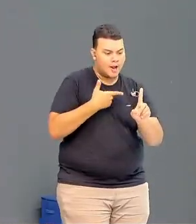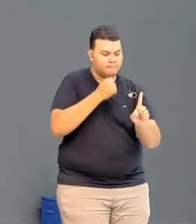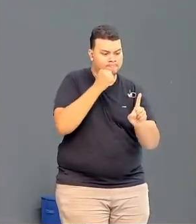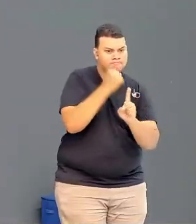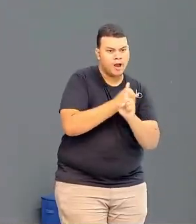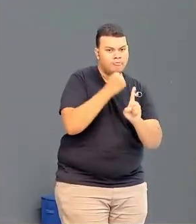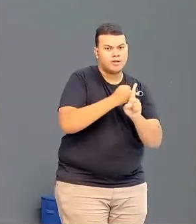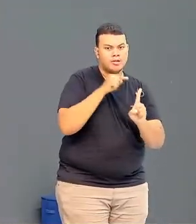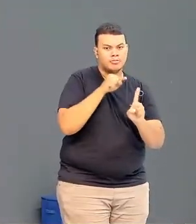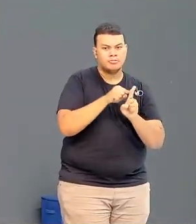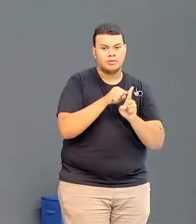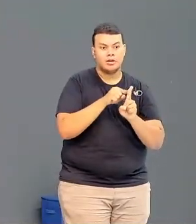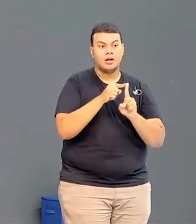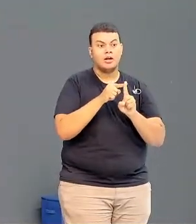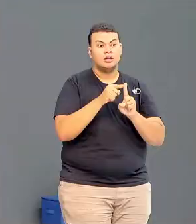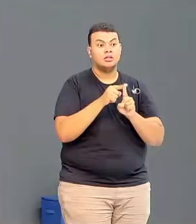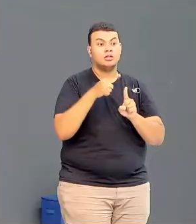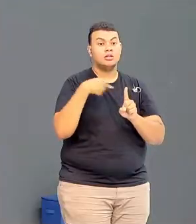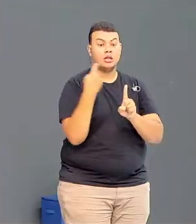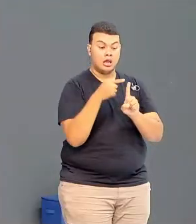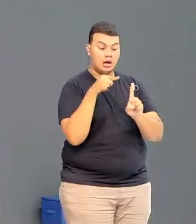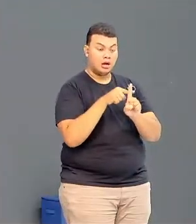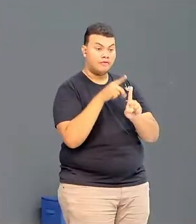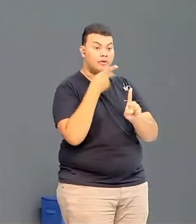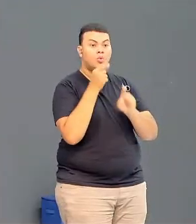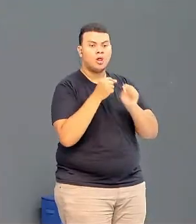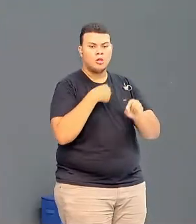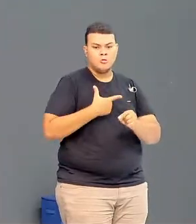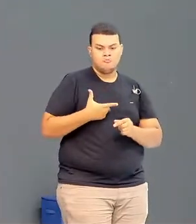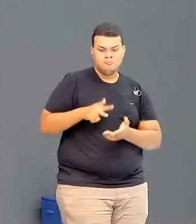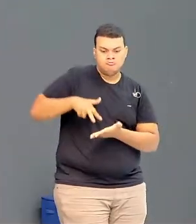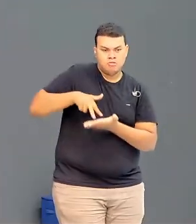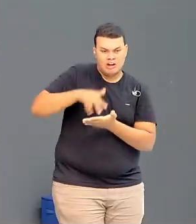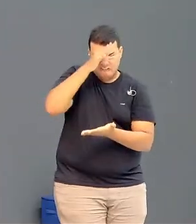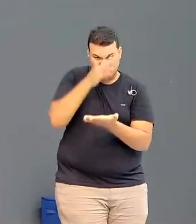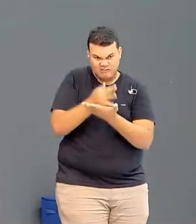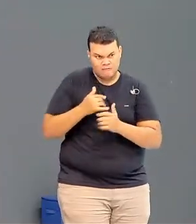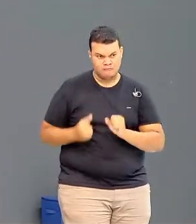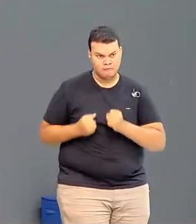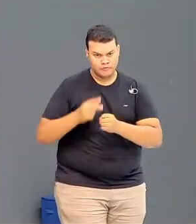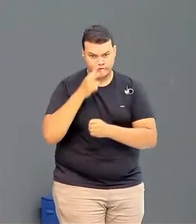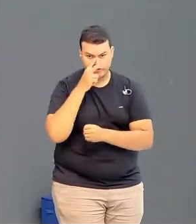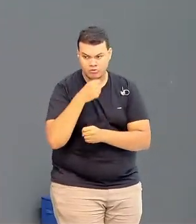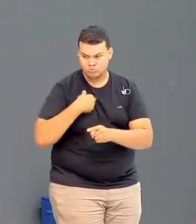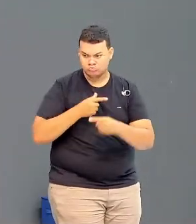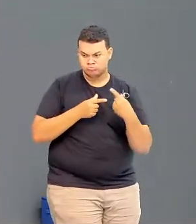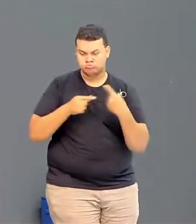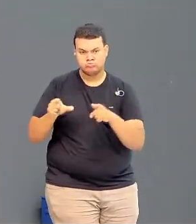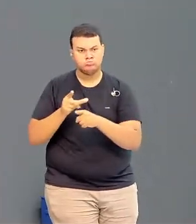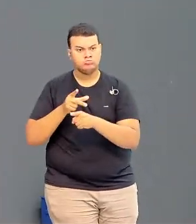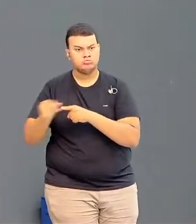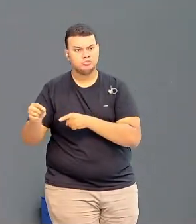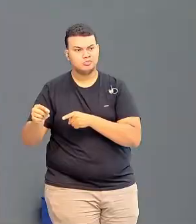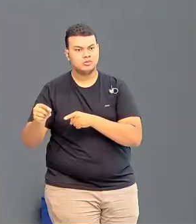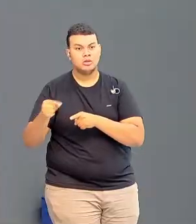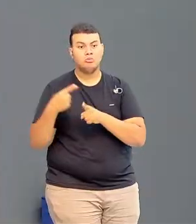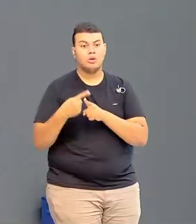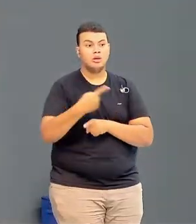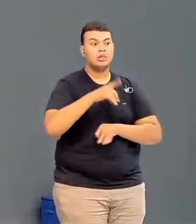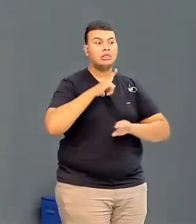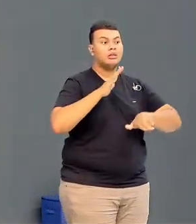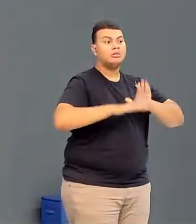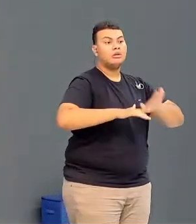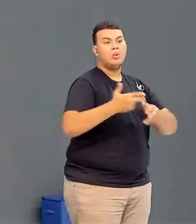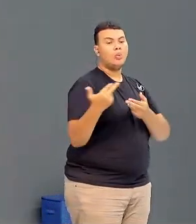buscando a quem possa tragar. Resistam-lhe firmes na fé, porque vários irmãos como vocês que estão em todo o mundo estão passando pelas